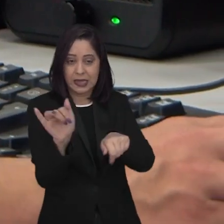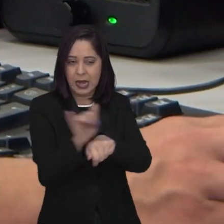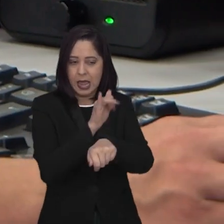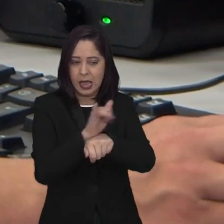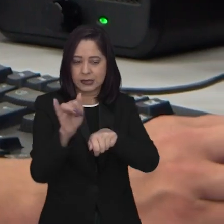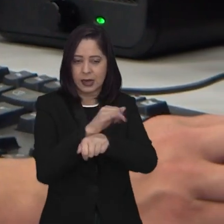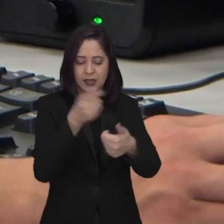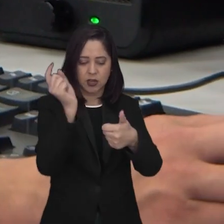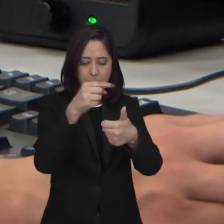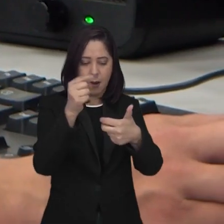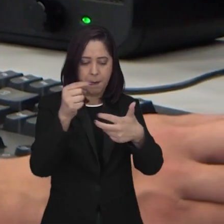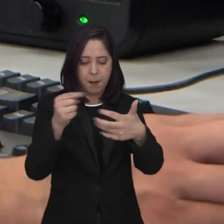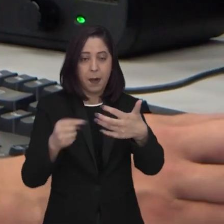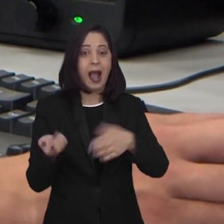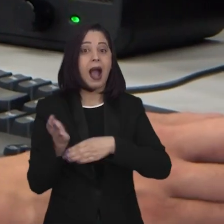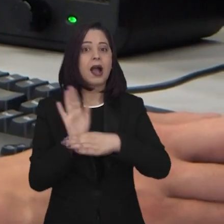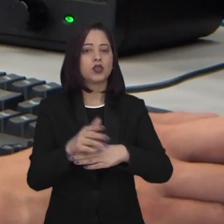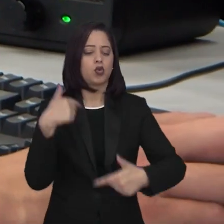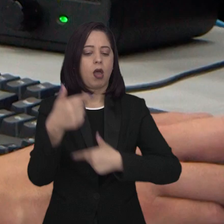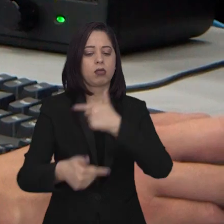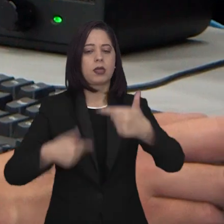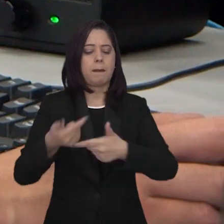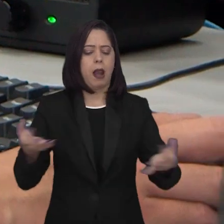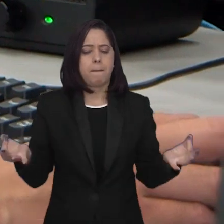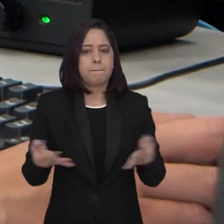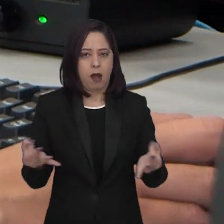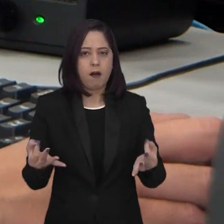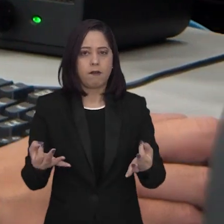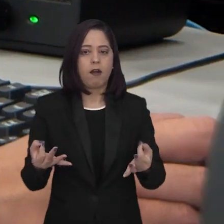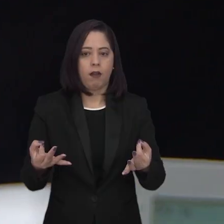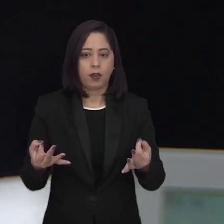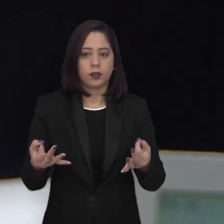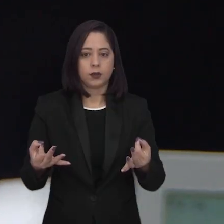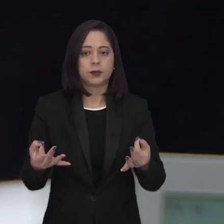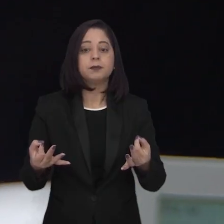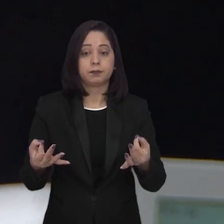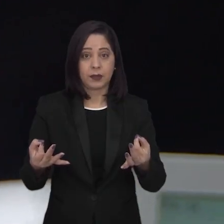parcerias estratégicas contribuem para a entrega de um serviço de excelência à